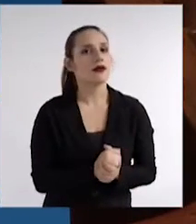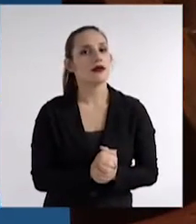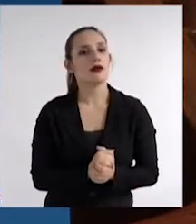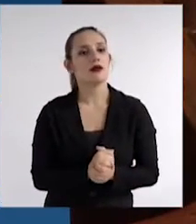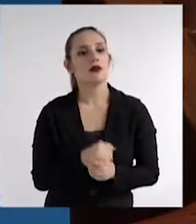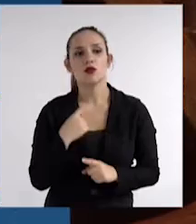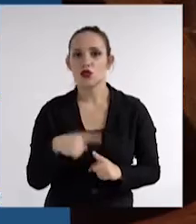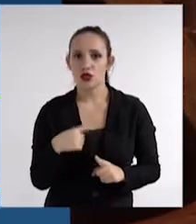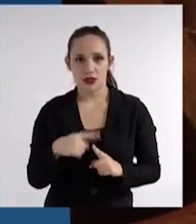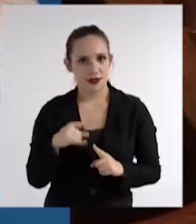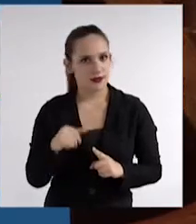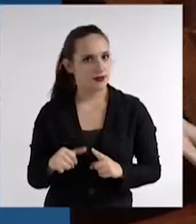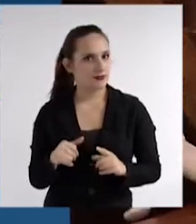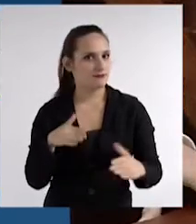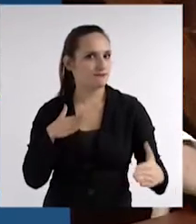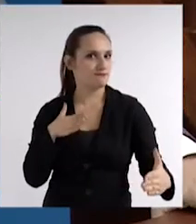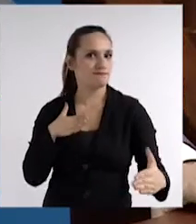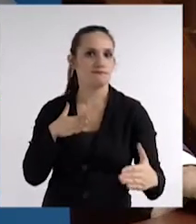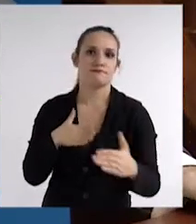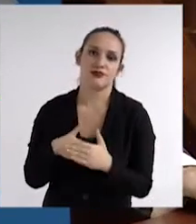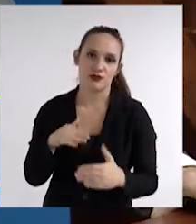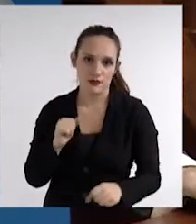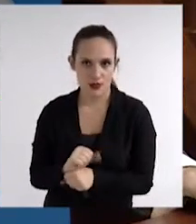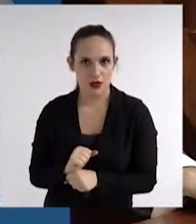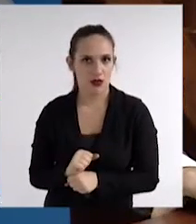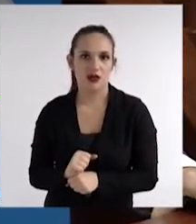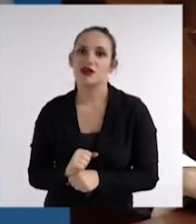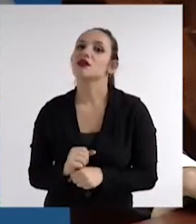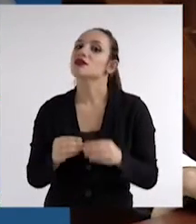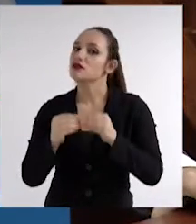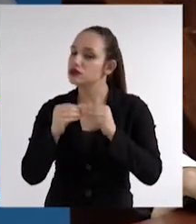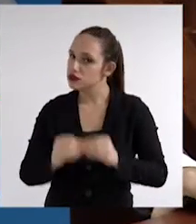prejuízo vai ser incalculável.